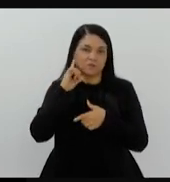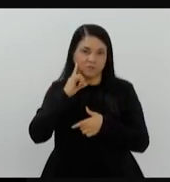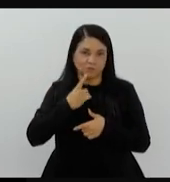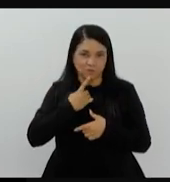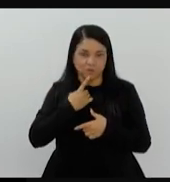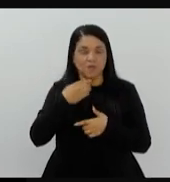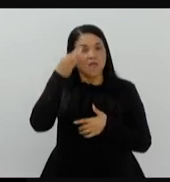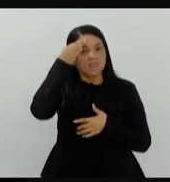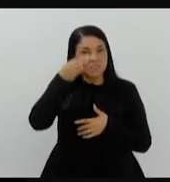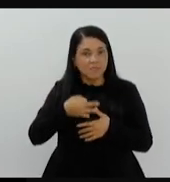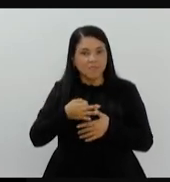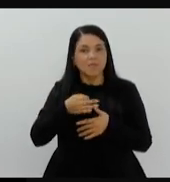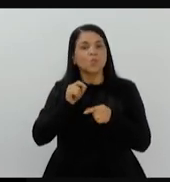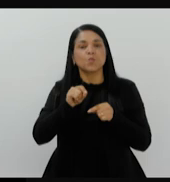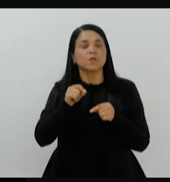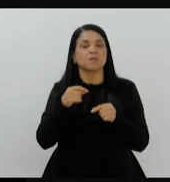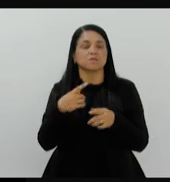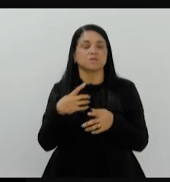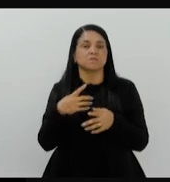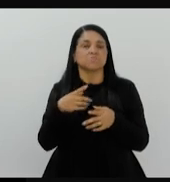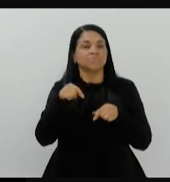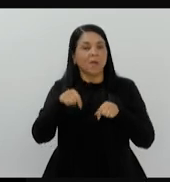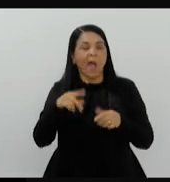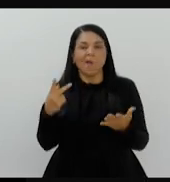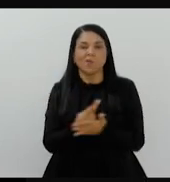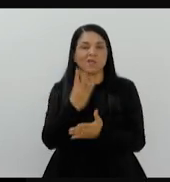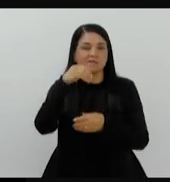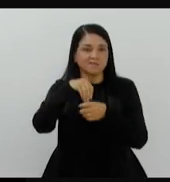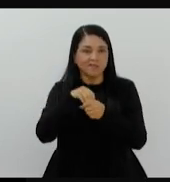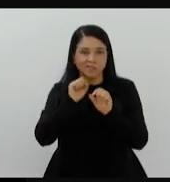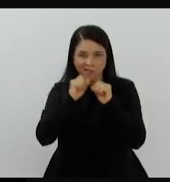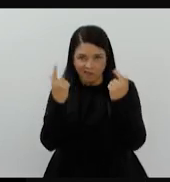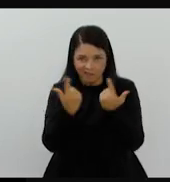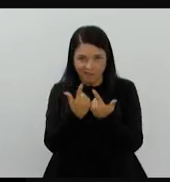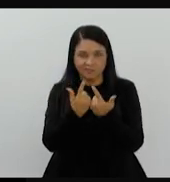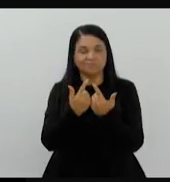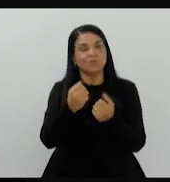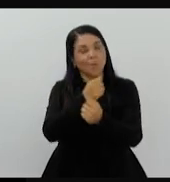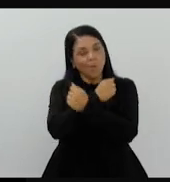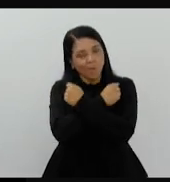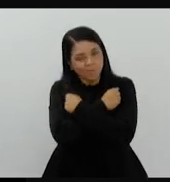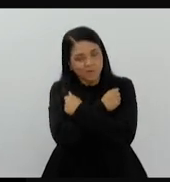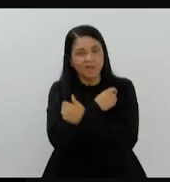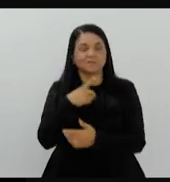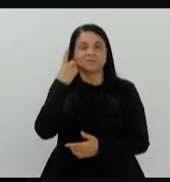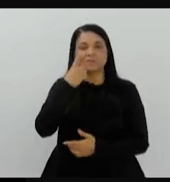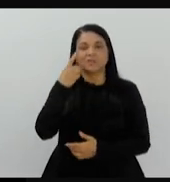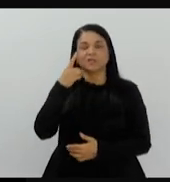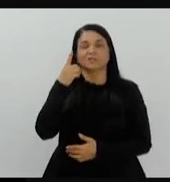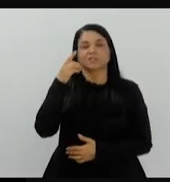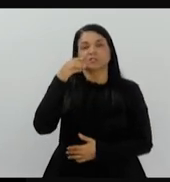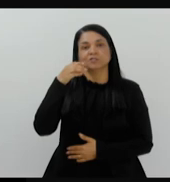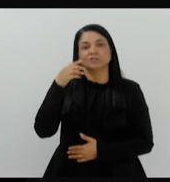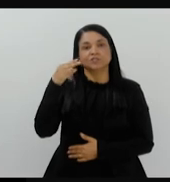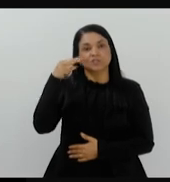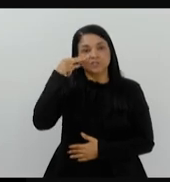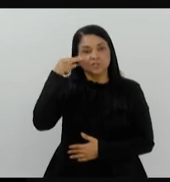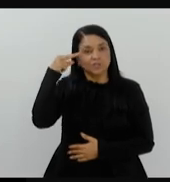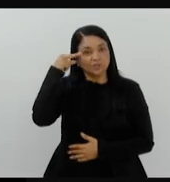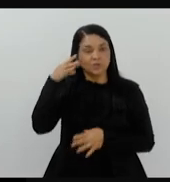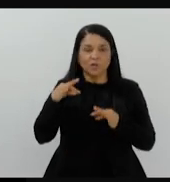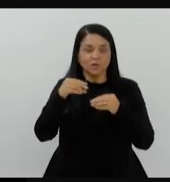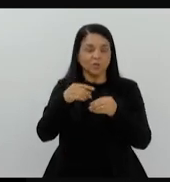compreender aquilo que se passa nessa casa. Então, um grande abraço, deputada Tia Ju, a todos os deputados e deputadas, e